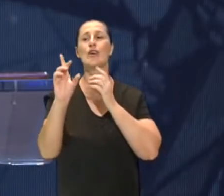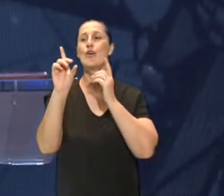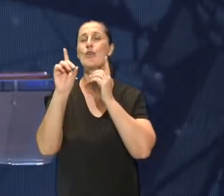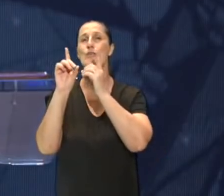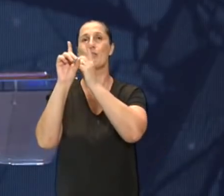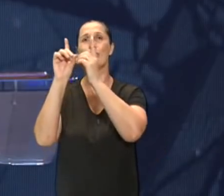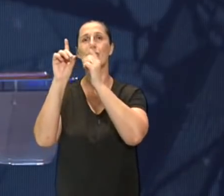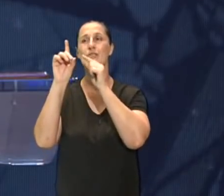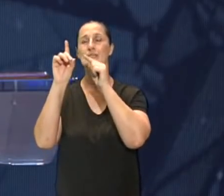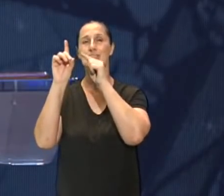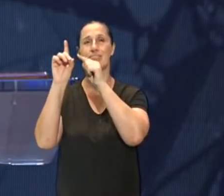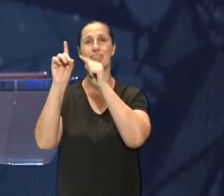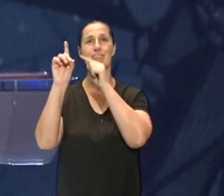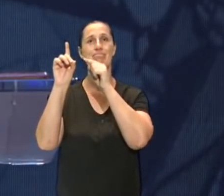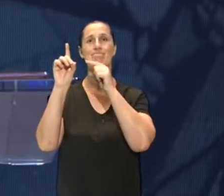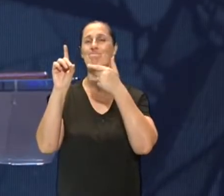como.